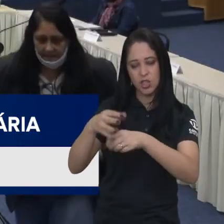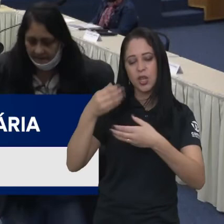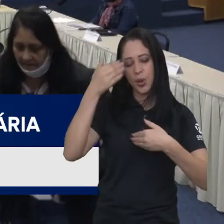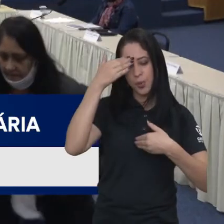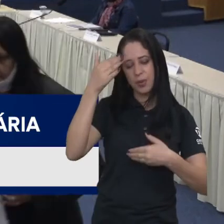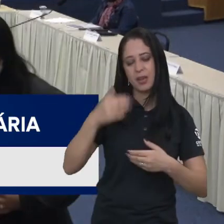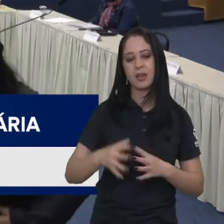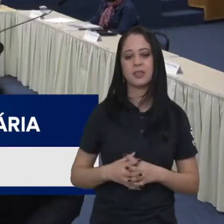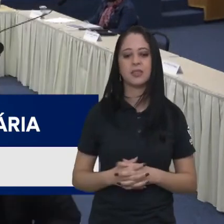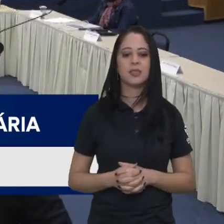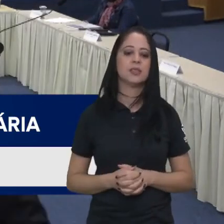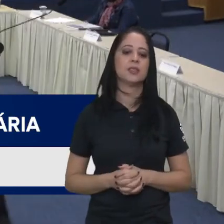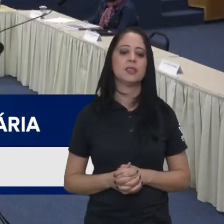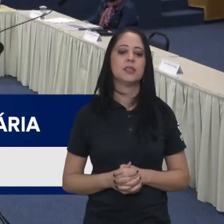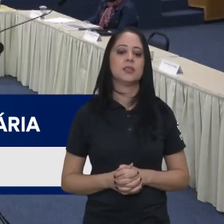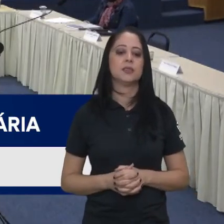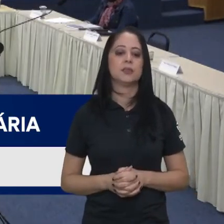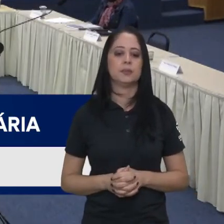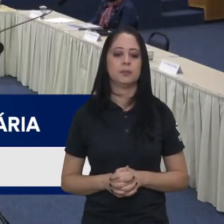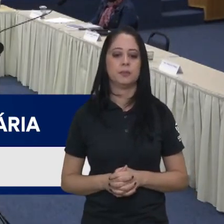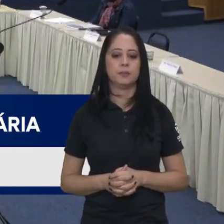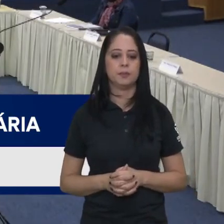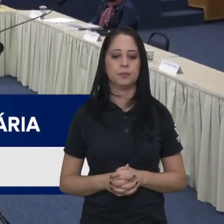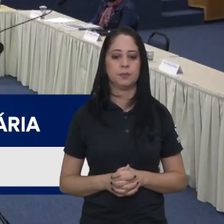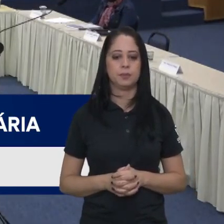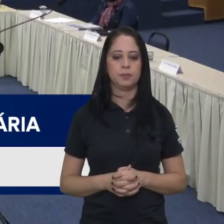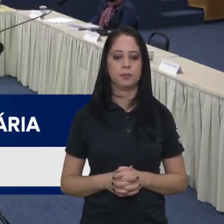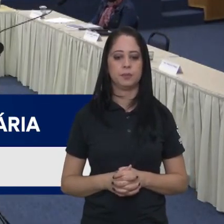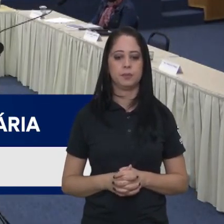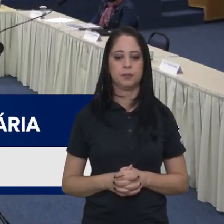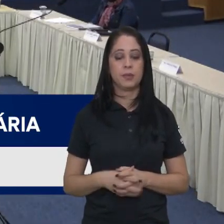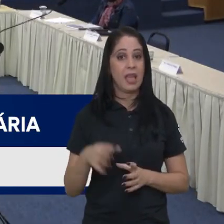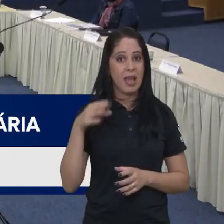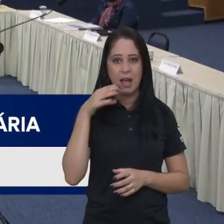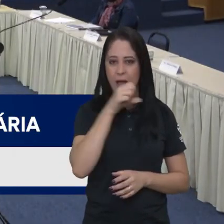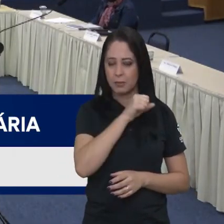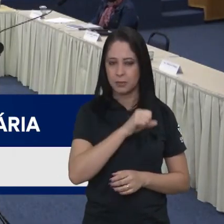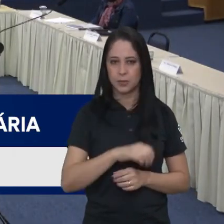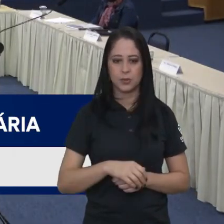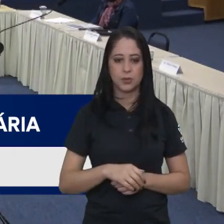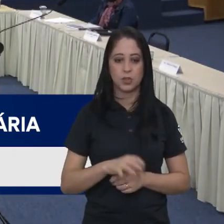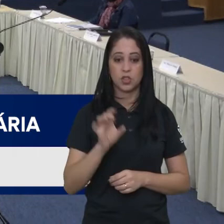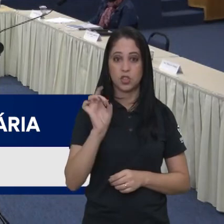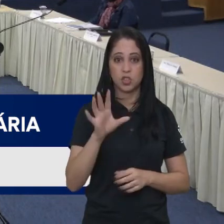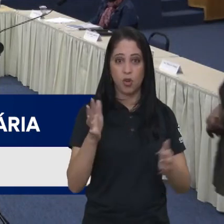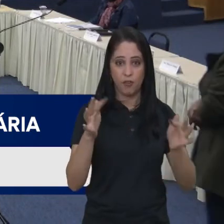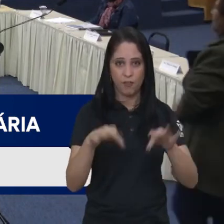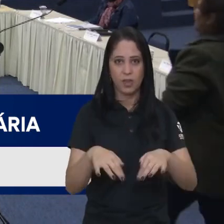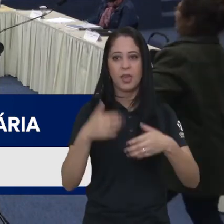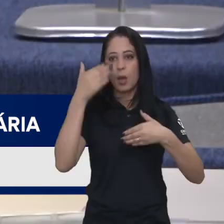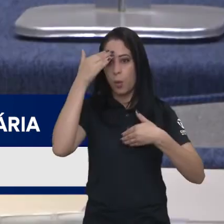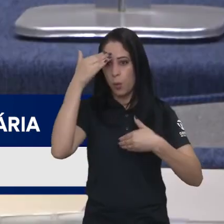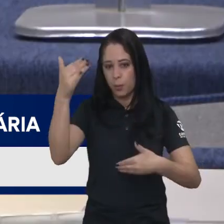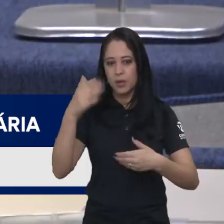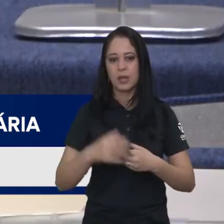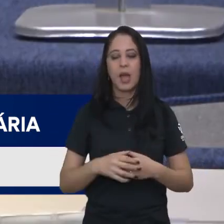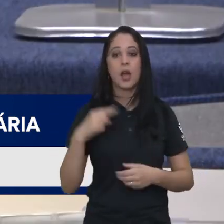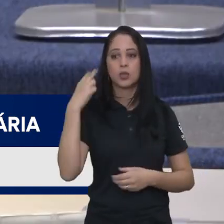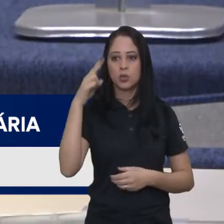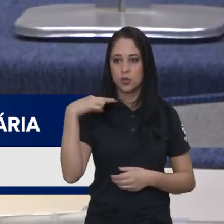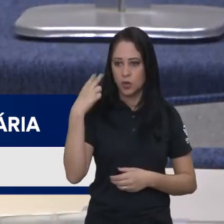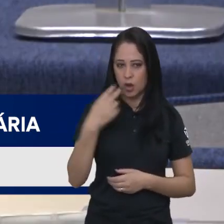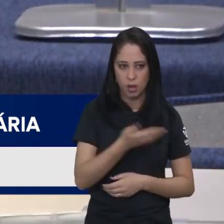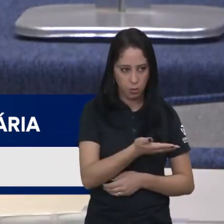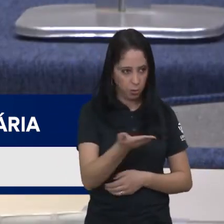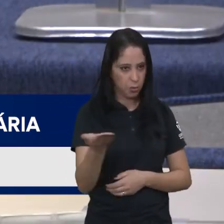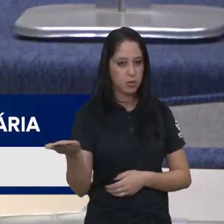estudada por toda a comissão. Por favor. Doutor Jairo. É rápido, só para encerrar, eu queria agradecer mais uma vez a todos os